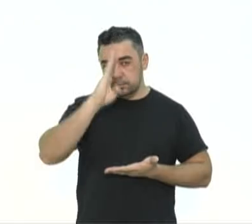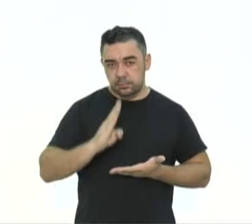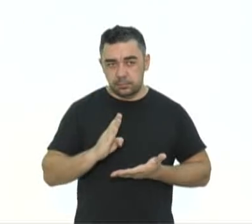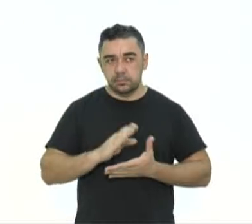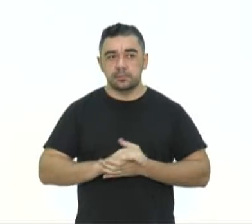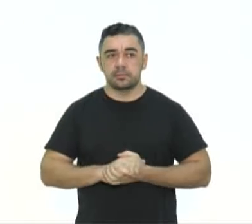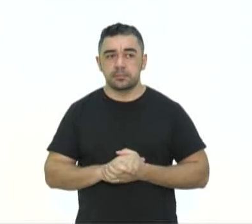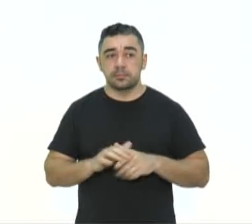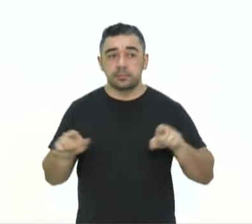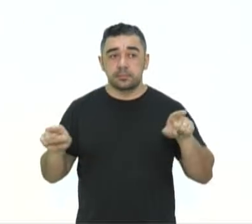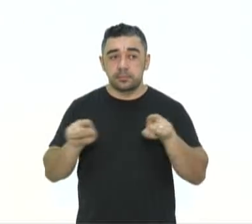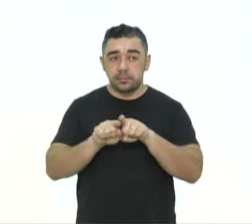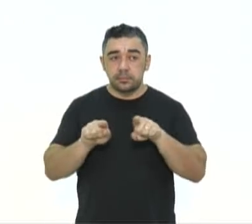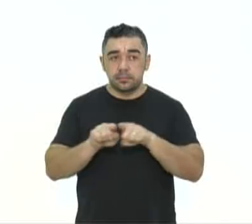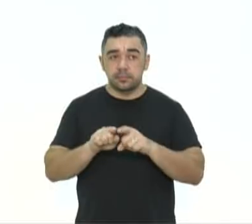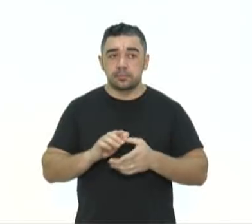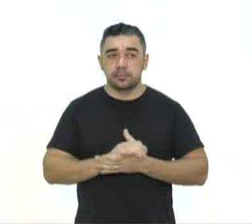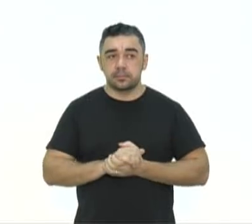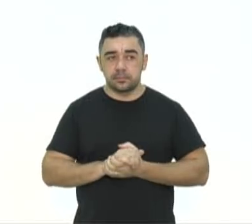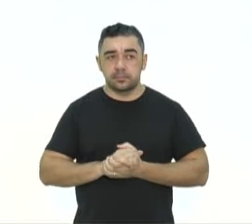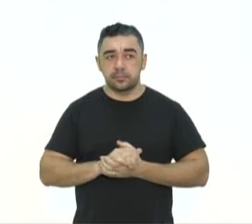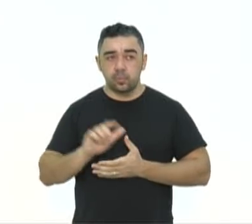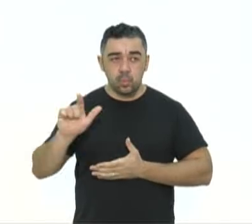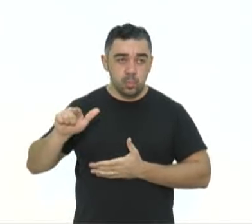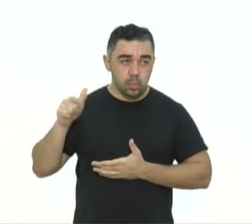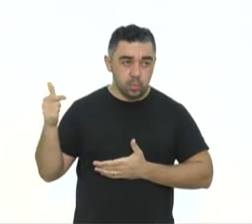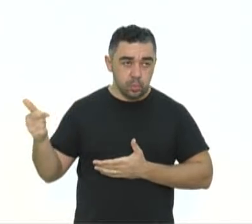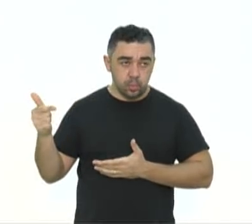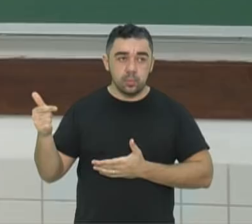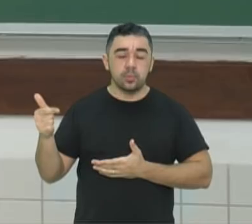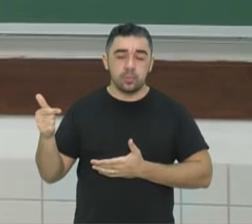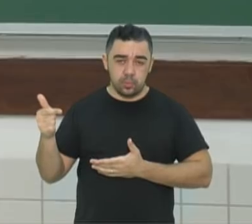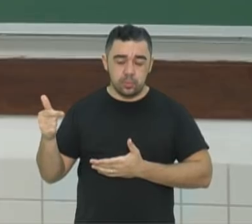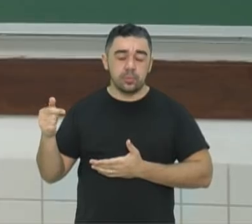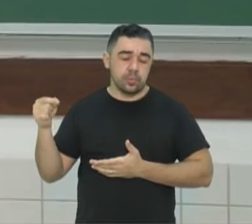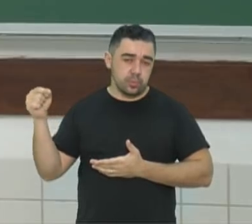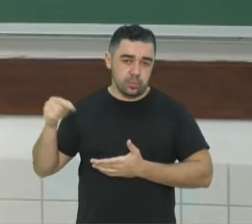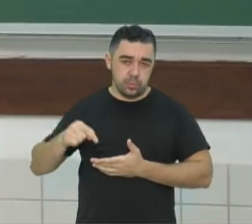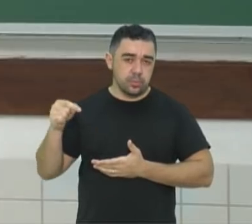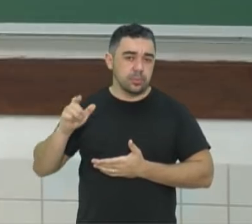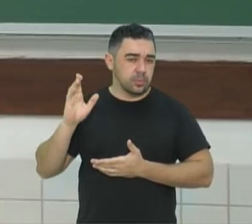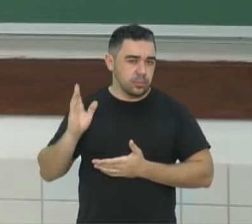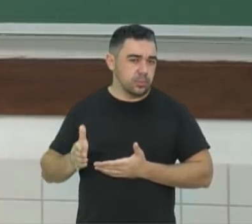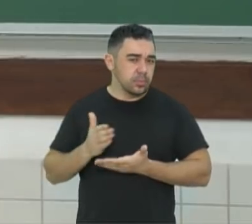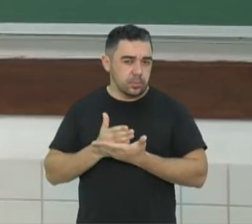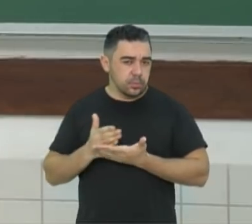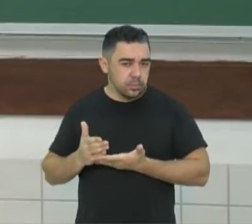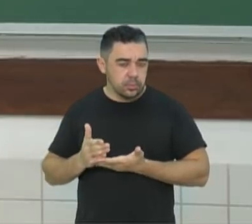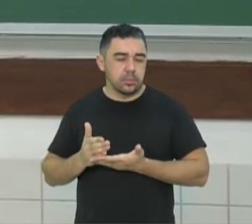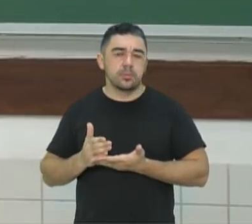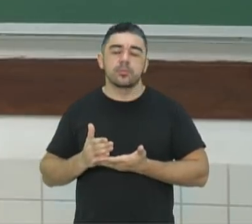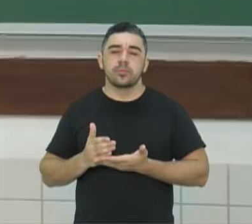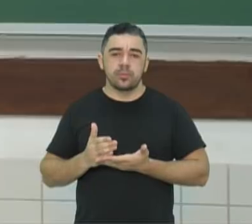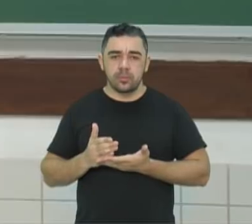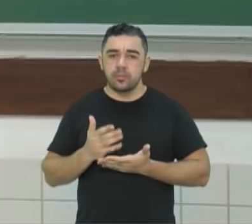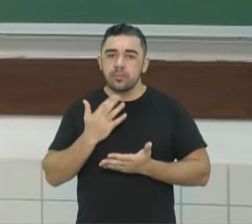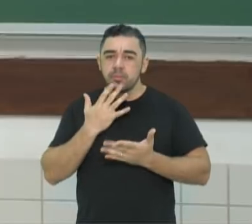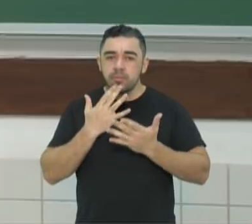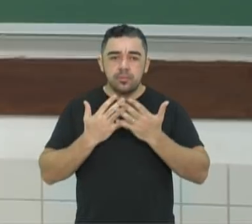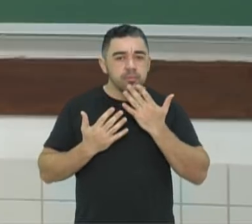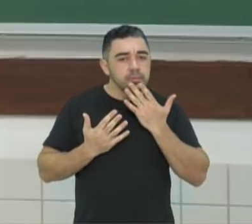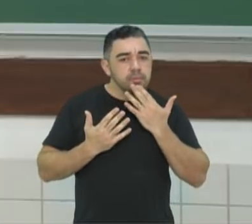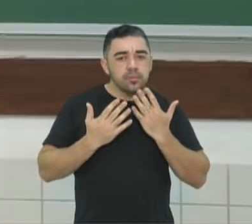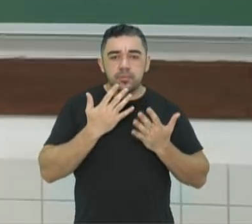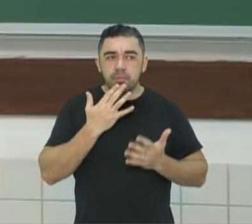tá? E também, olhando outro desenho que foi feito, aí já entra a questão do desenho